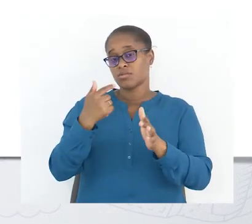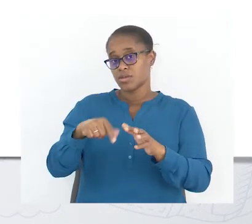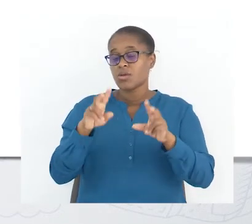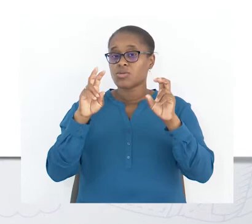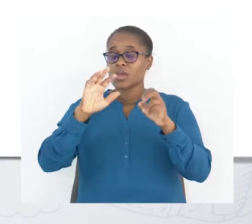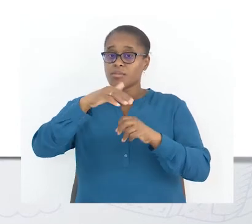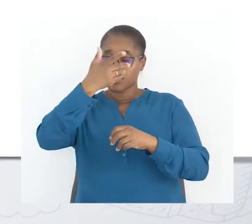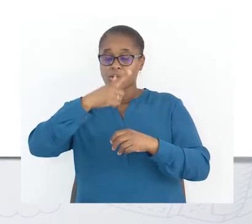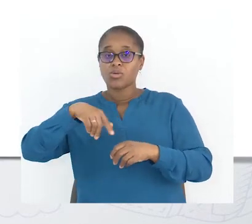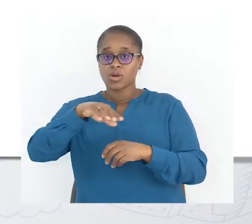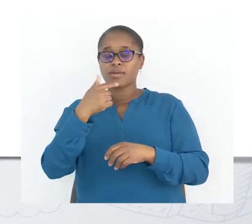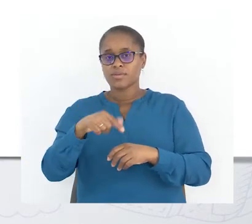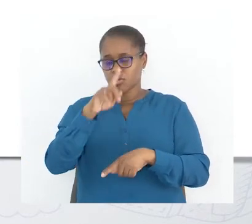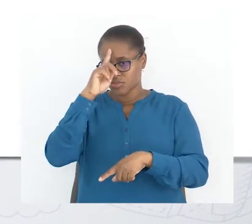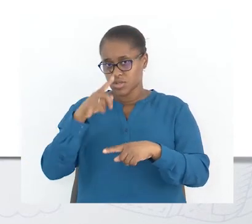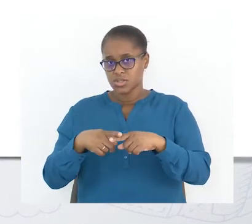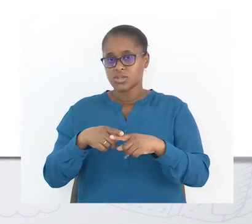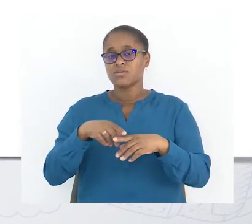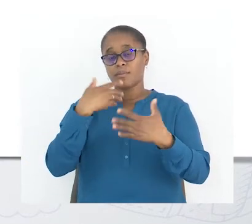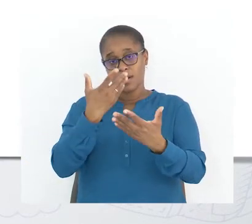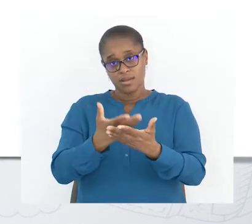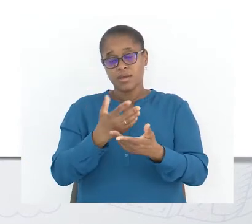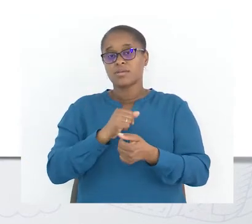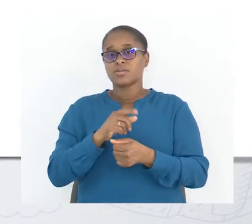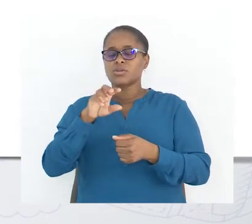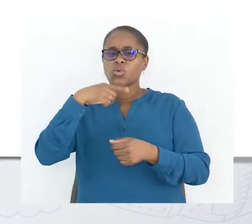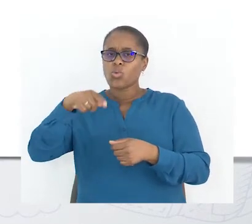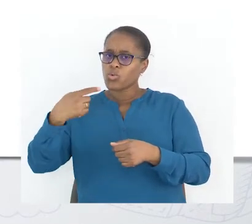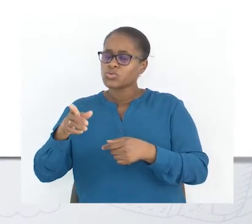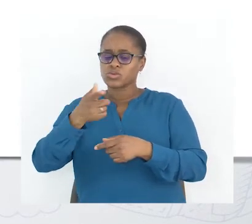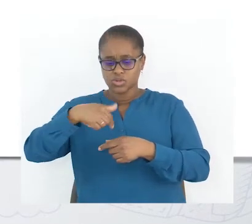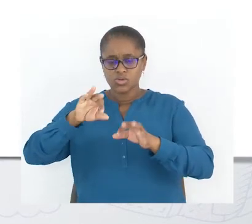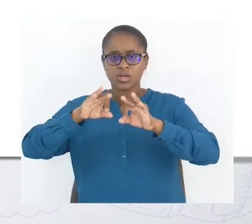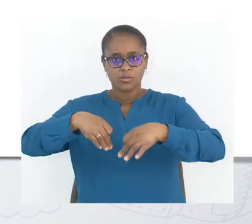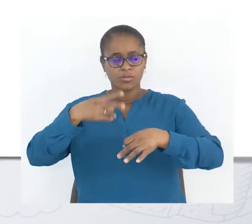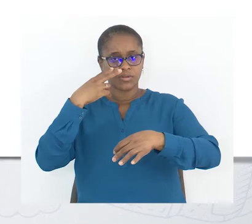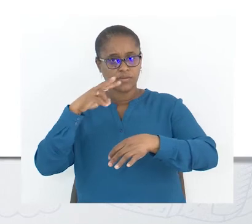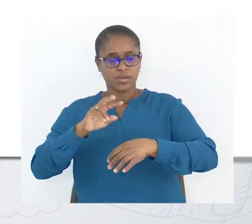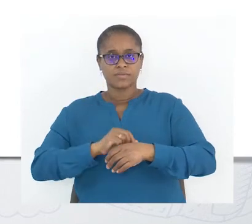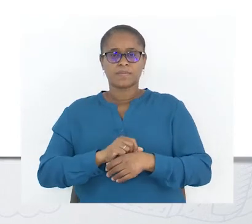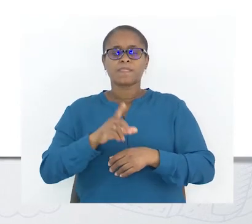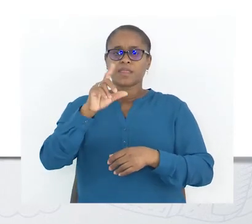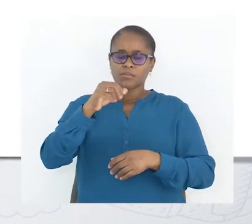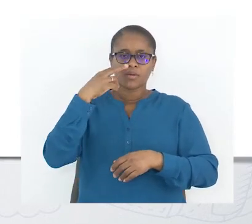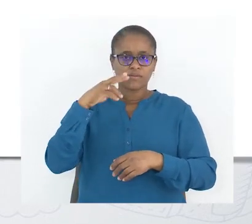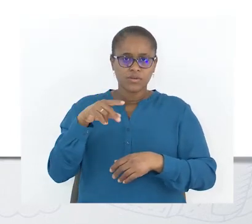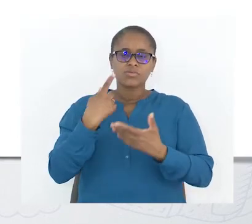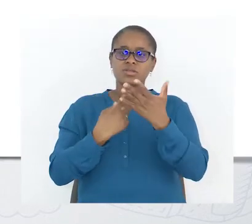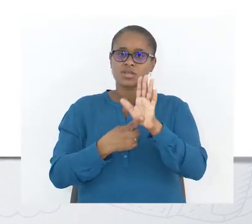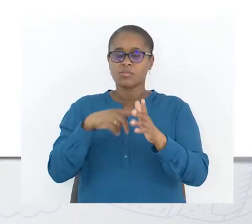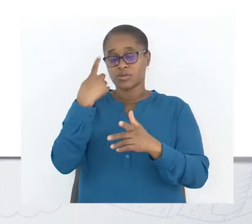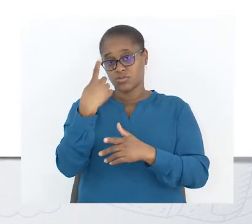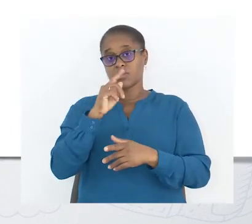tema em primeiro lugar, ter objetivo definido e vários outros que nós acabamos de ver. Vimos também o exemplo de